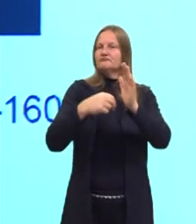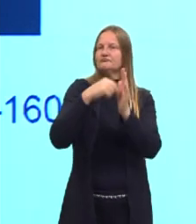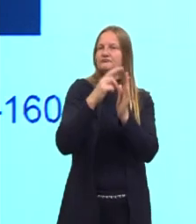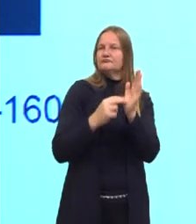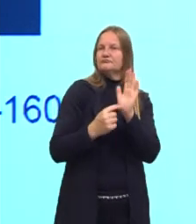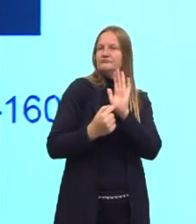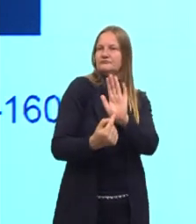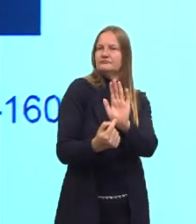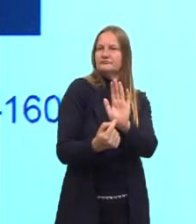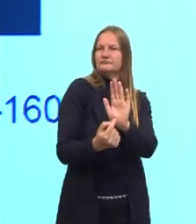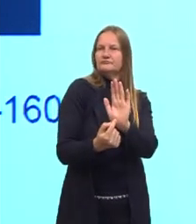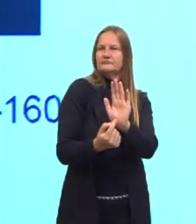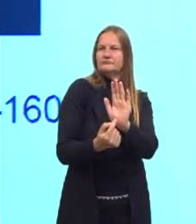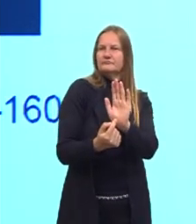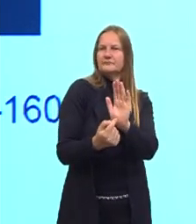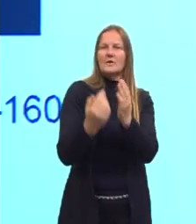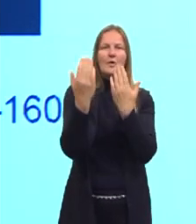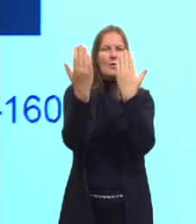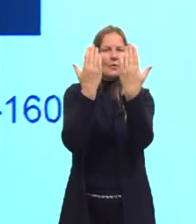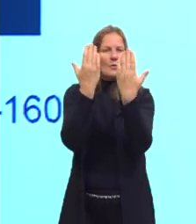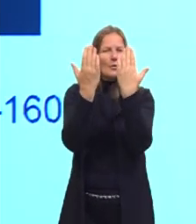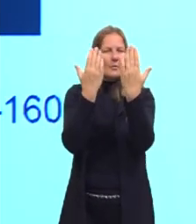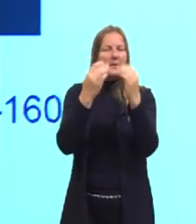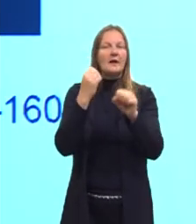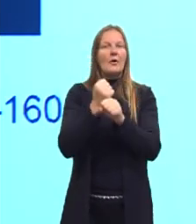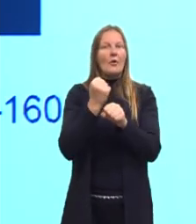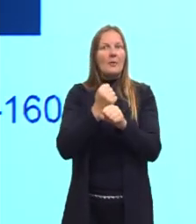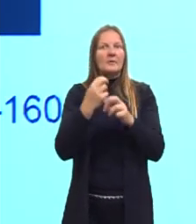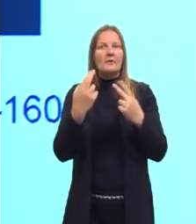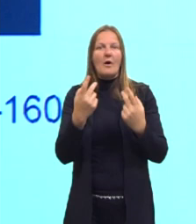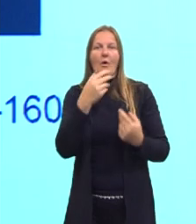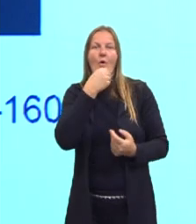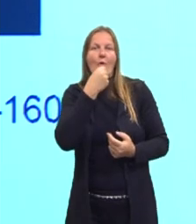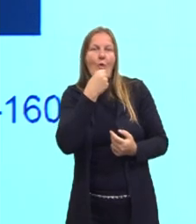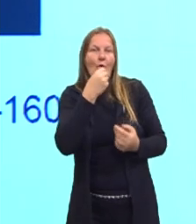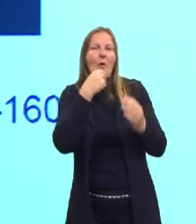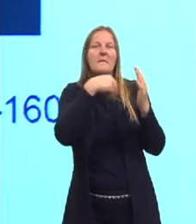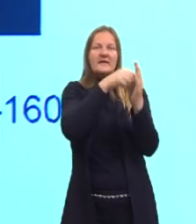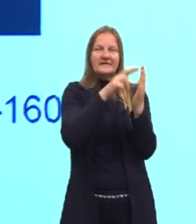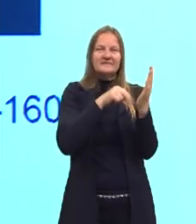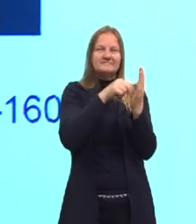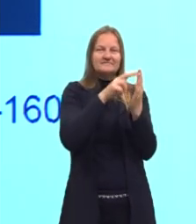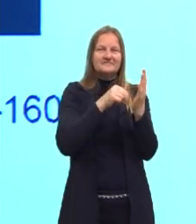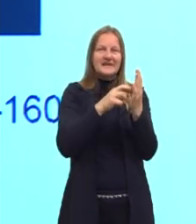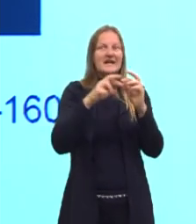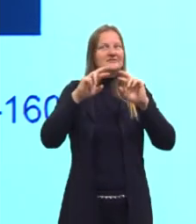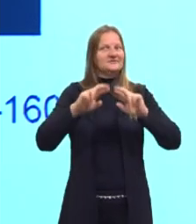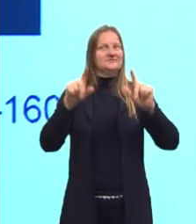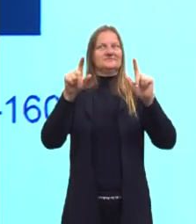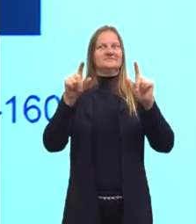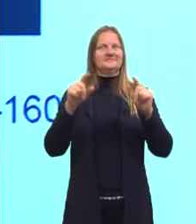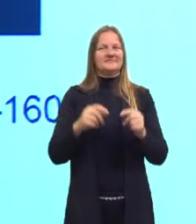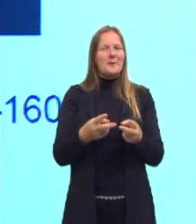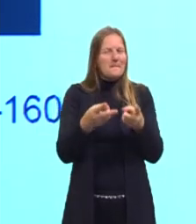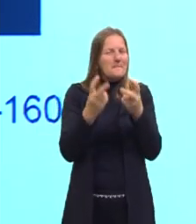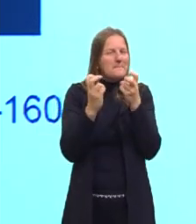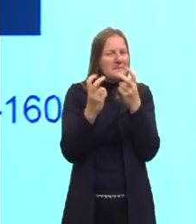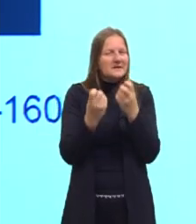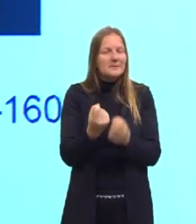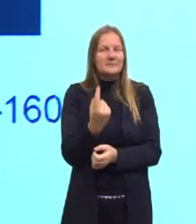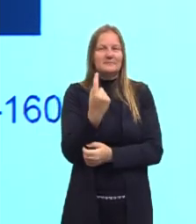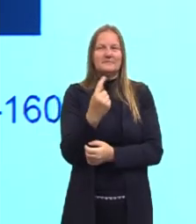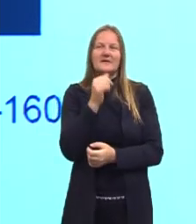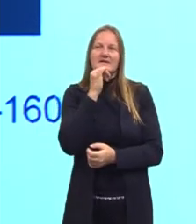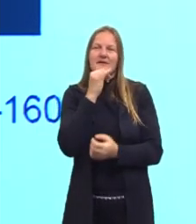é o ato se a gente compara a mesma obra pintada por pintores homens nós percebemos a diferença